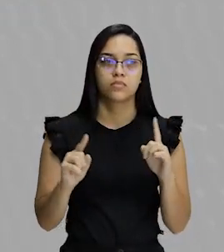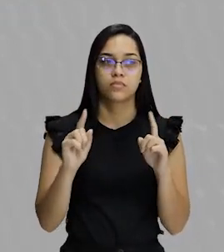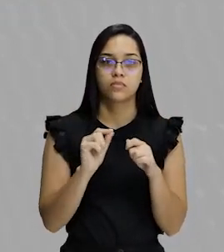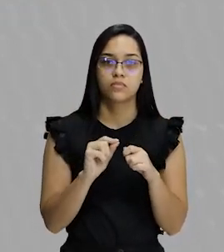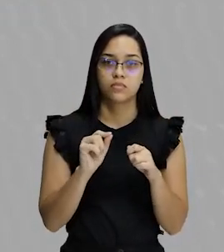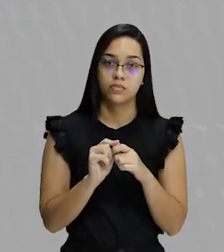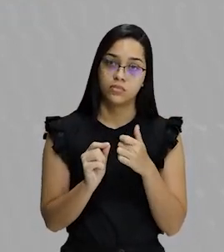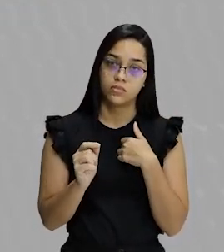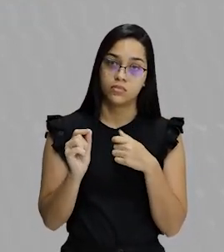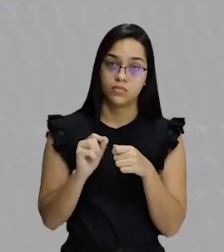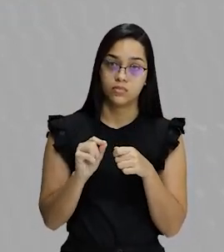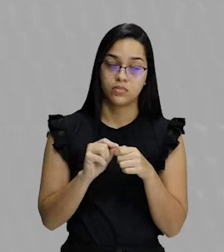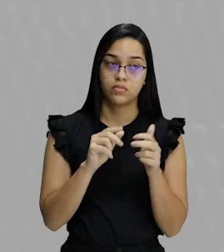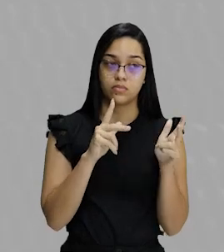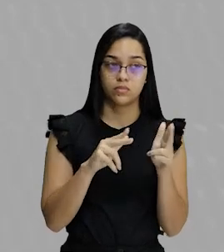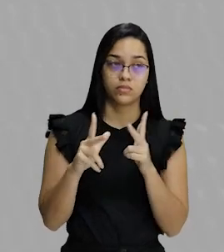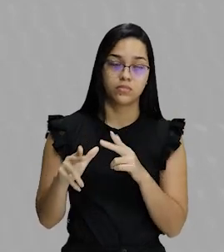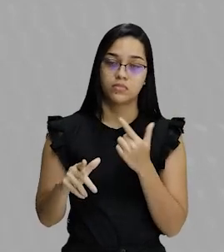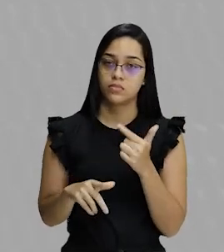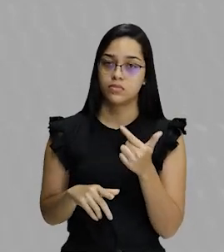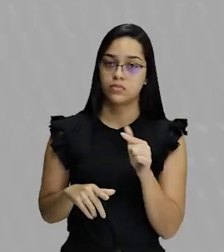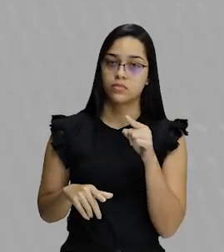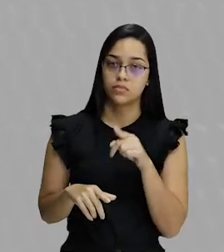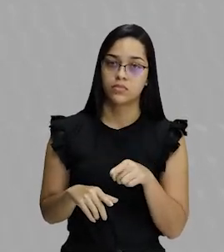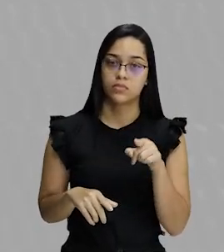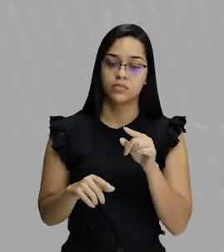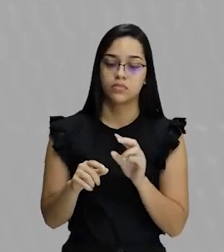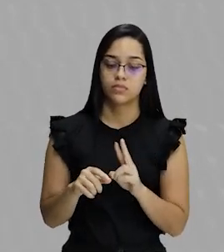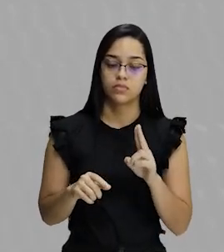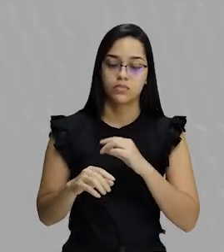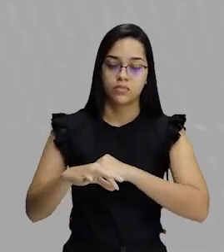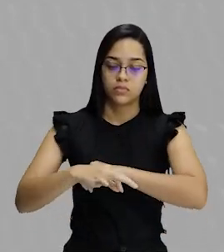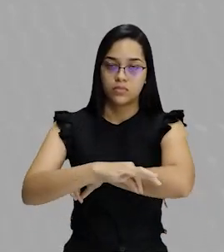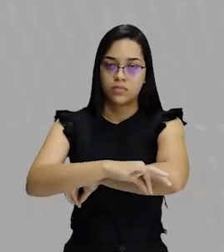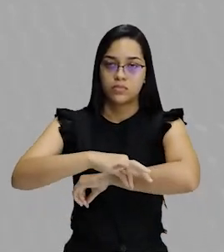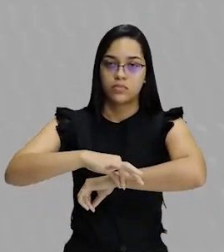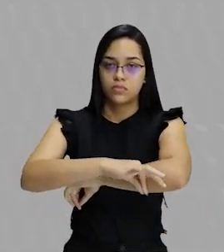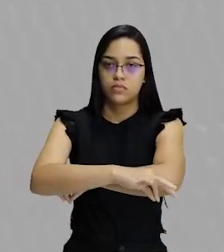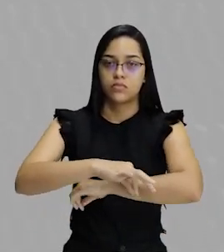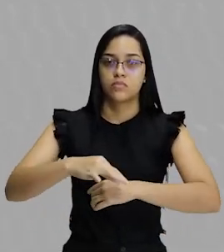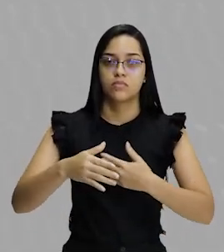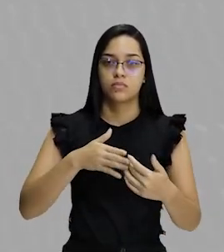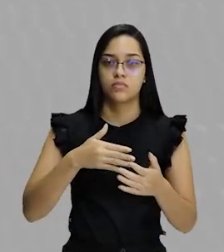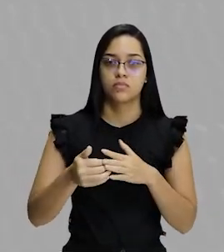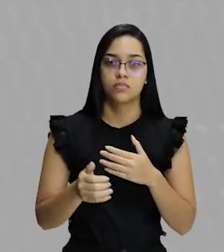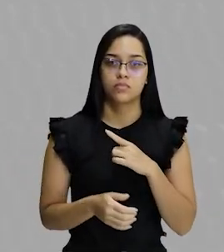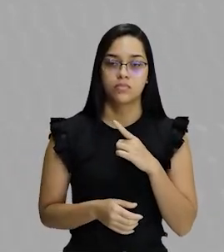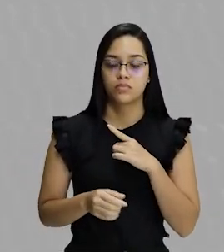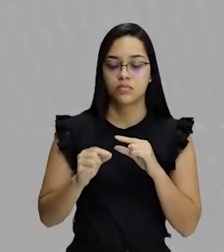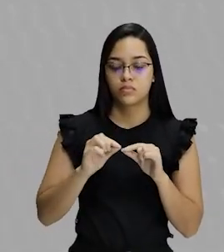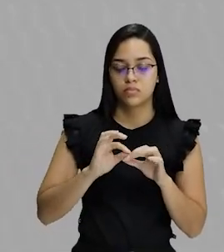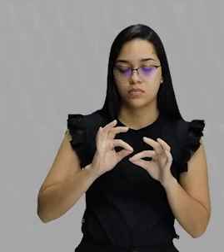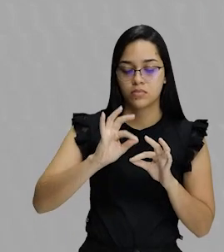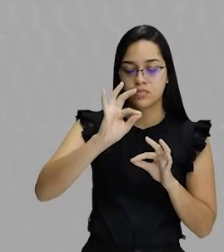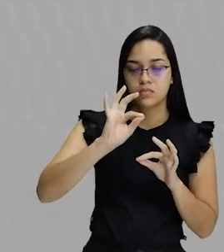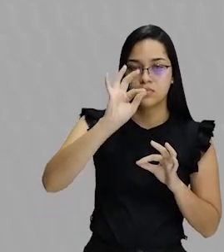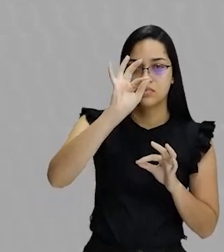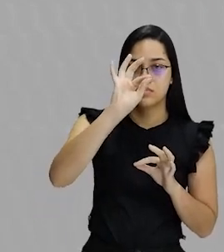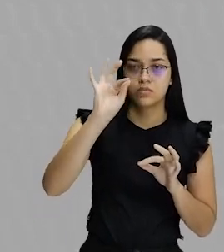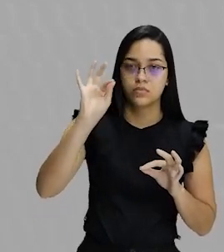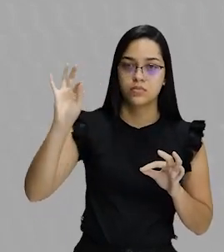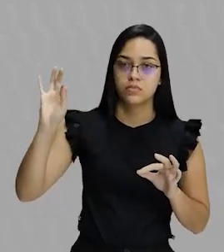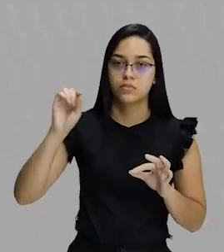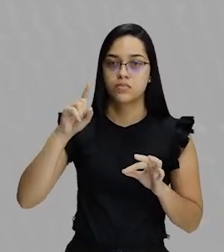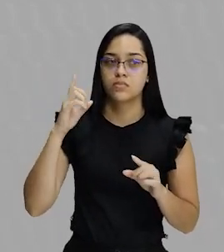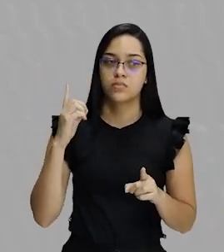isso que eu estou fazendo aqui. Mas se você não tiver, você usa uma régua, faz um pontilhadozinho, tá? E